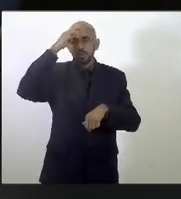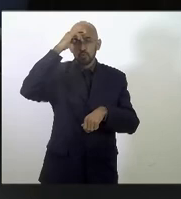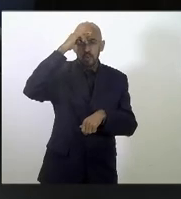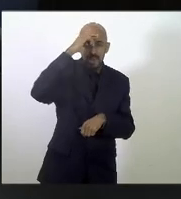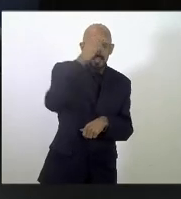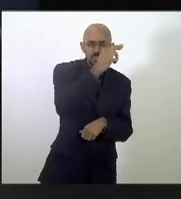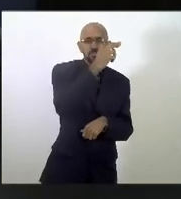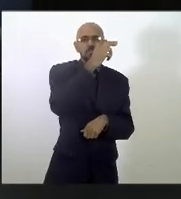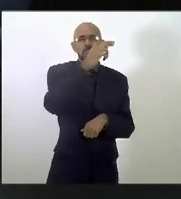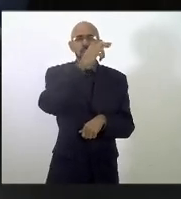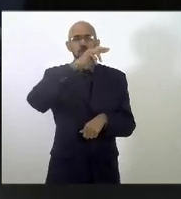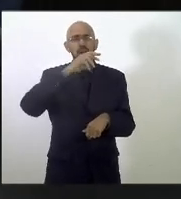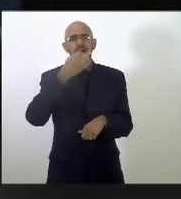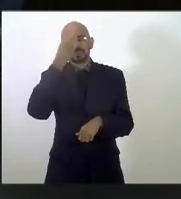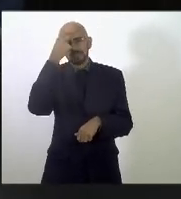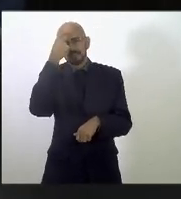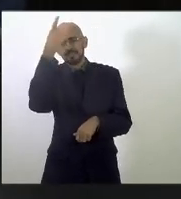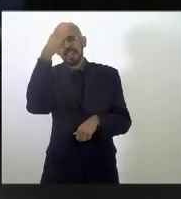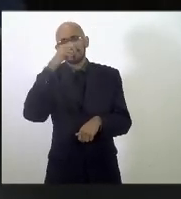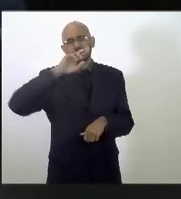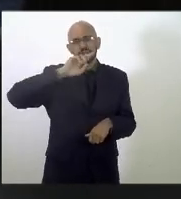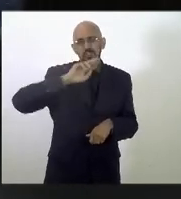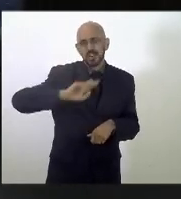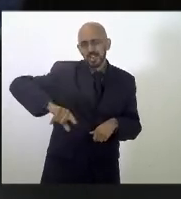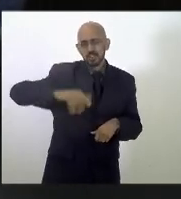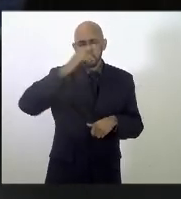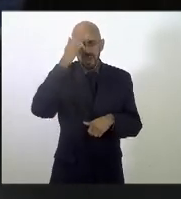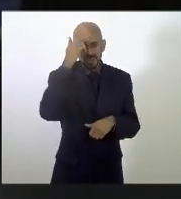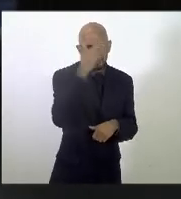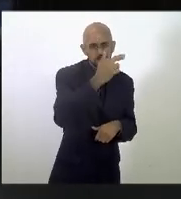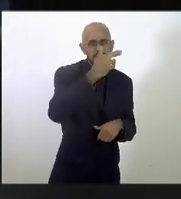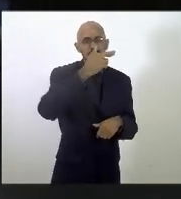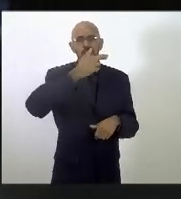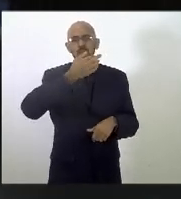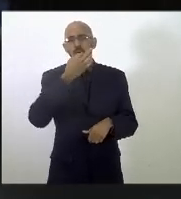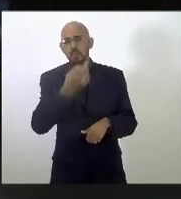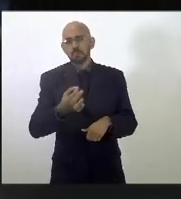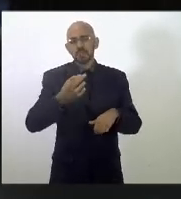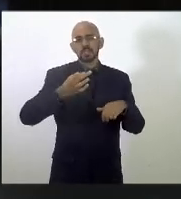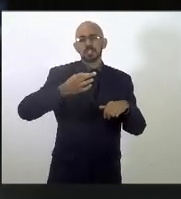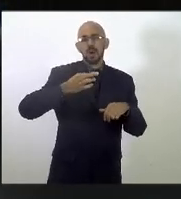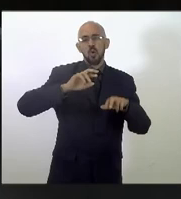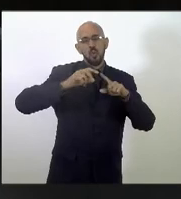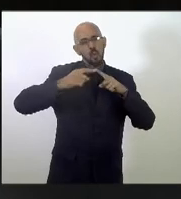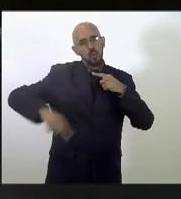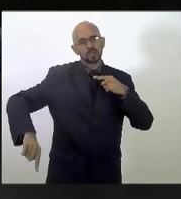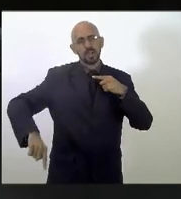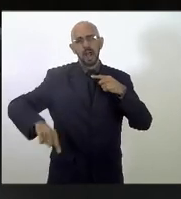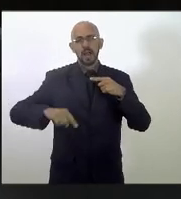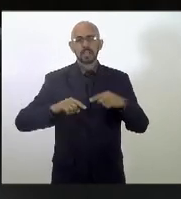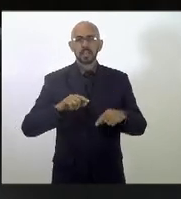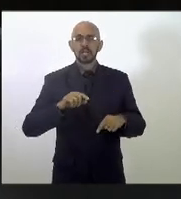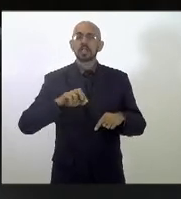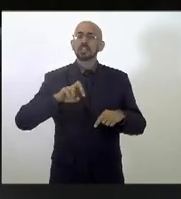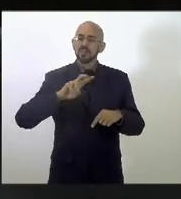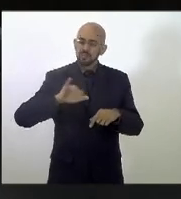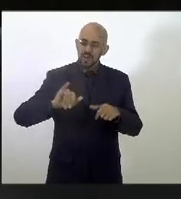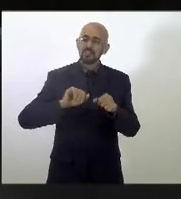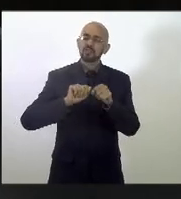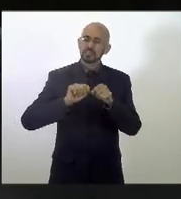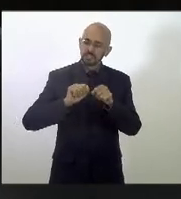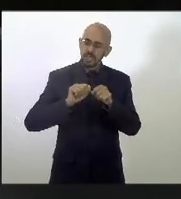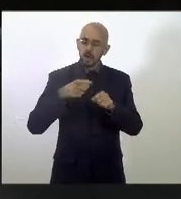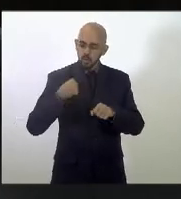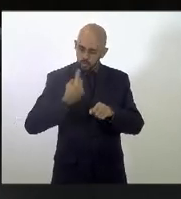respeito à divergência, o respeito ao contraditório e à opinião contrária, que fará com que possamos